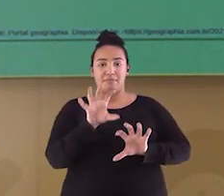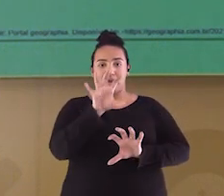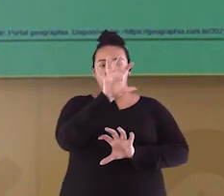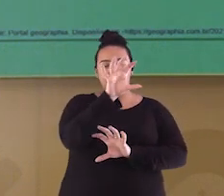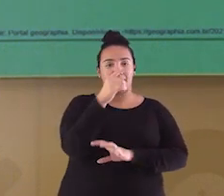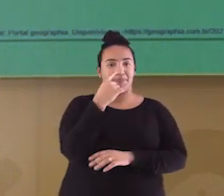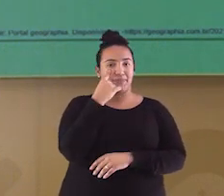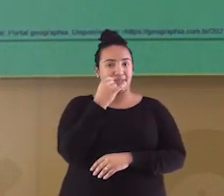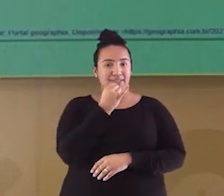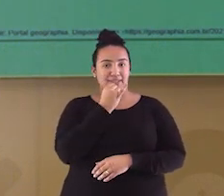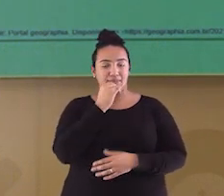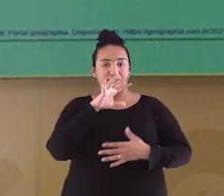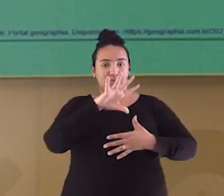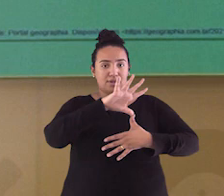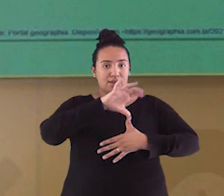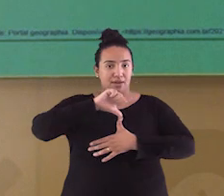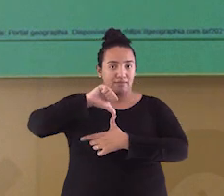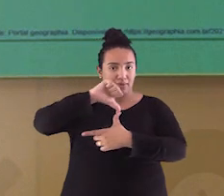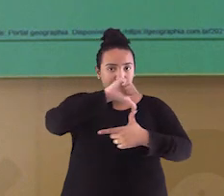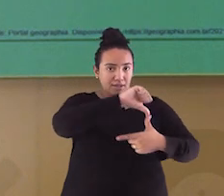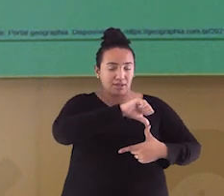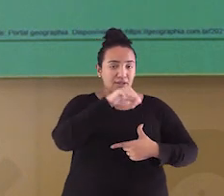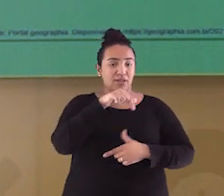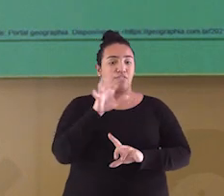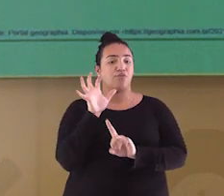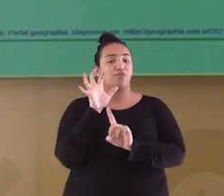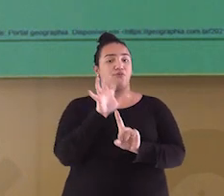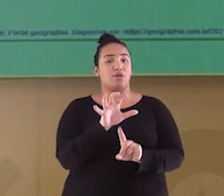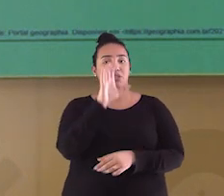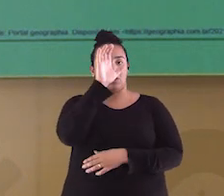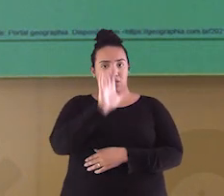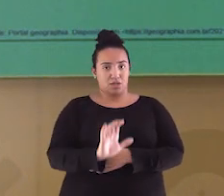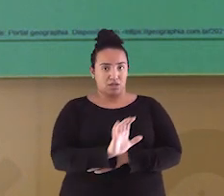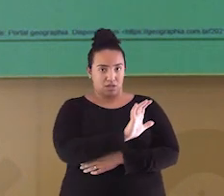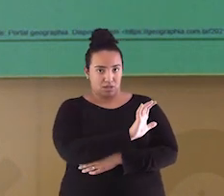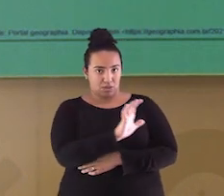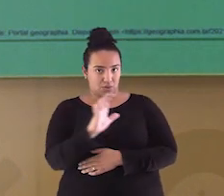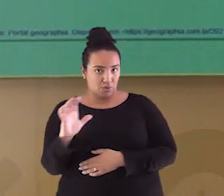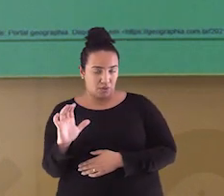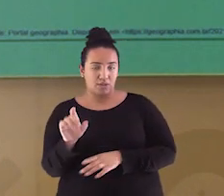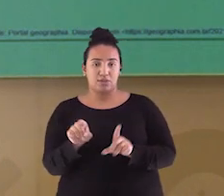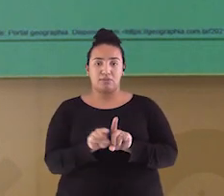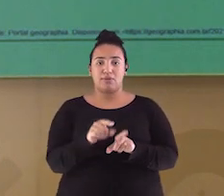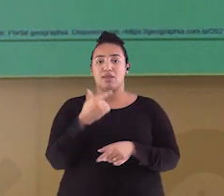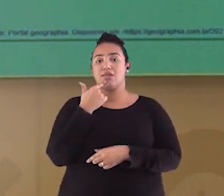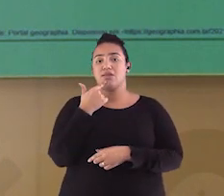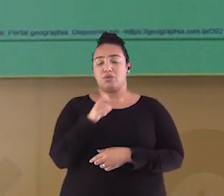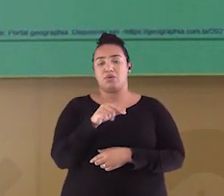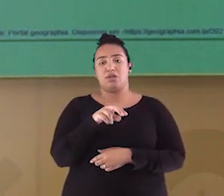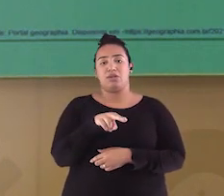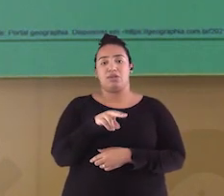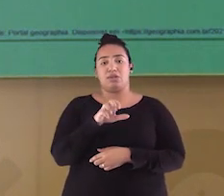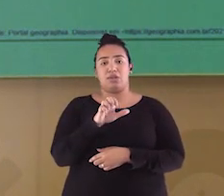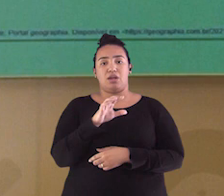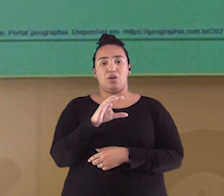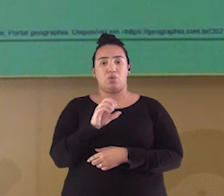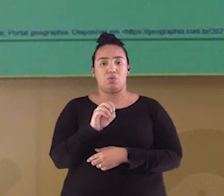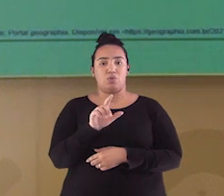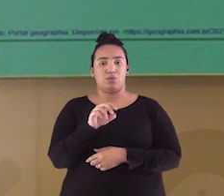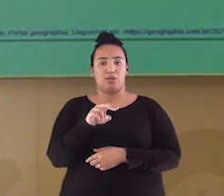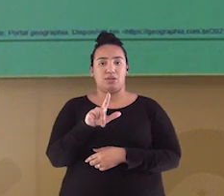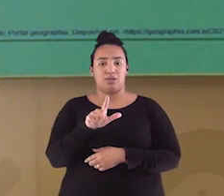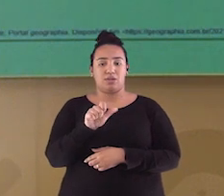teve influência católica e de línguas neolatinas, referentes ao espanhol e ao português, e